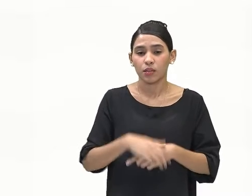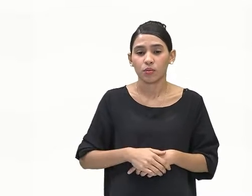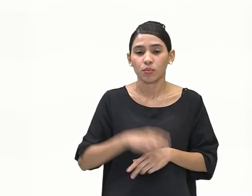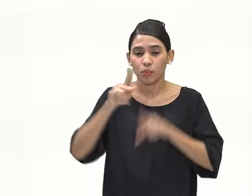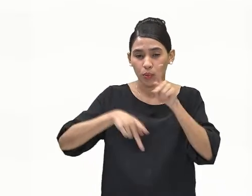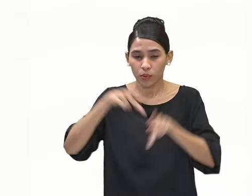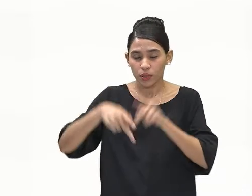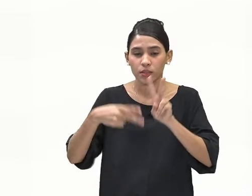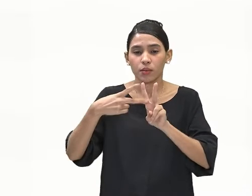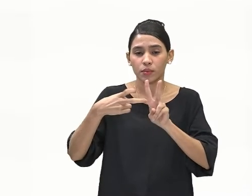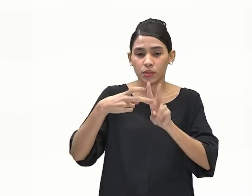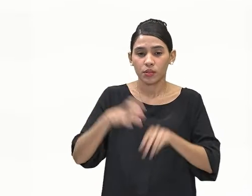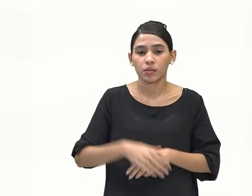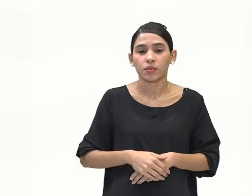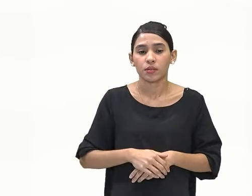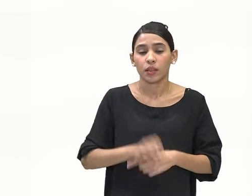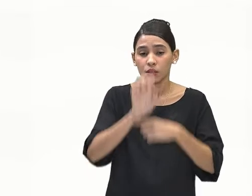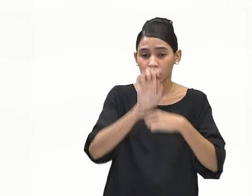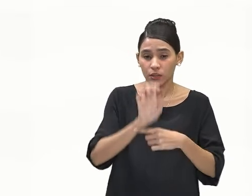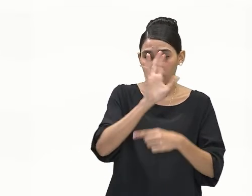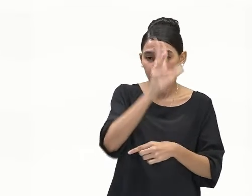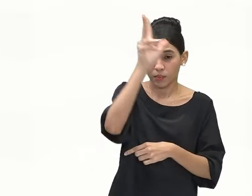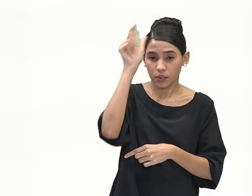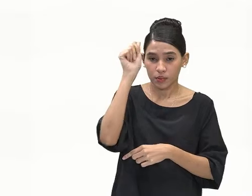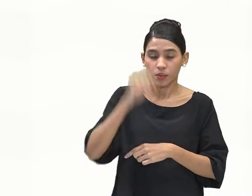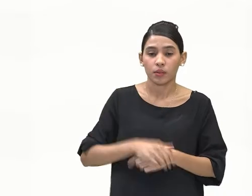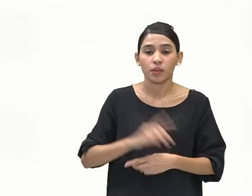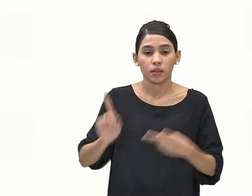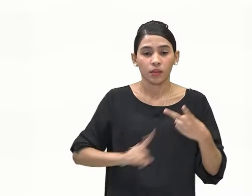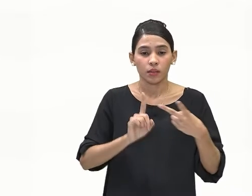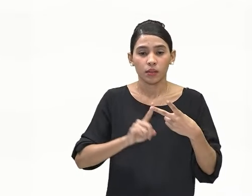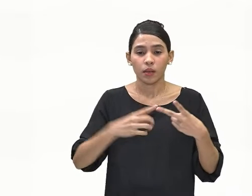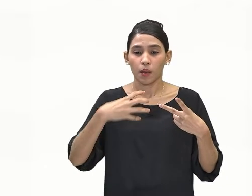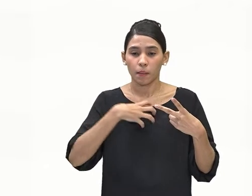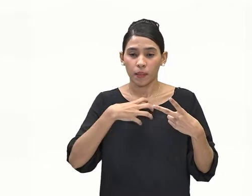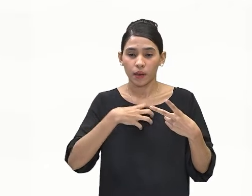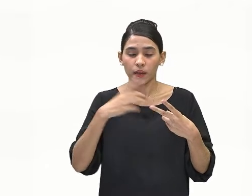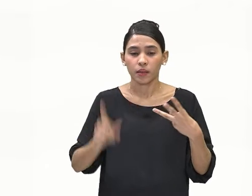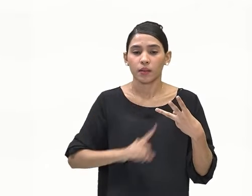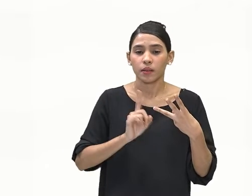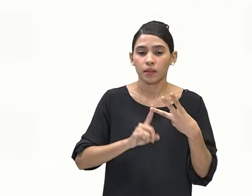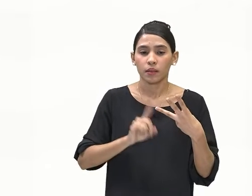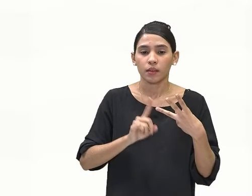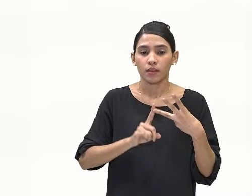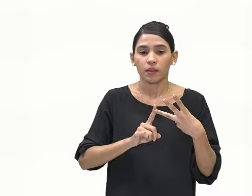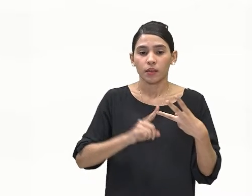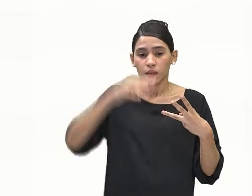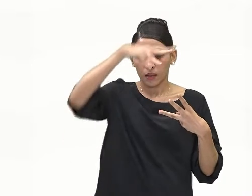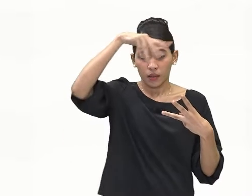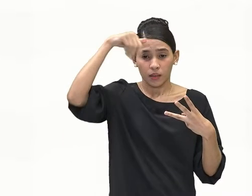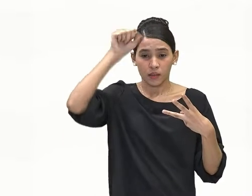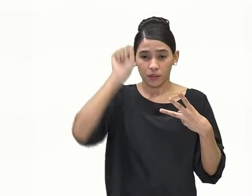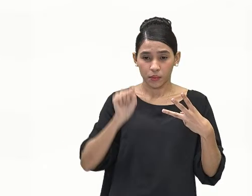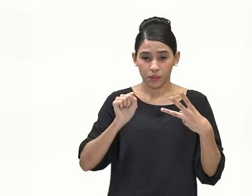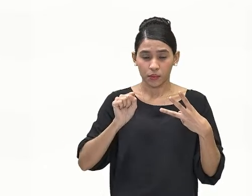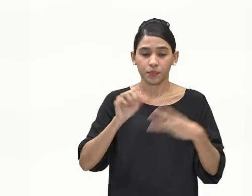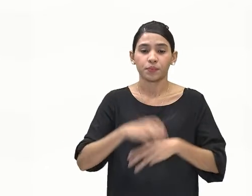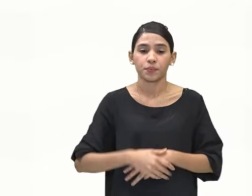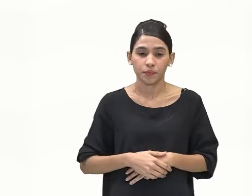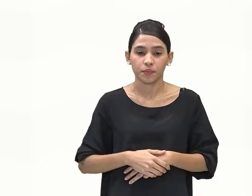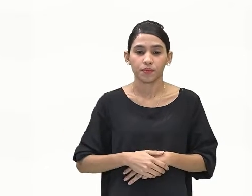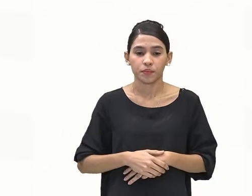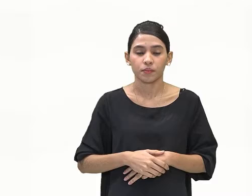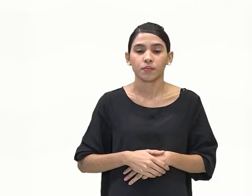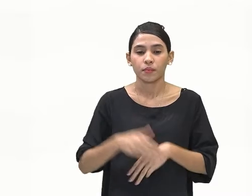indígena, como eu já falei, o estado do Amazonas, seguido da Bahia e também Mato Grosso do Sul, o top 3 com